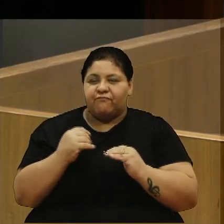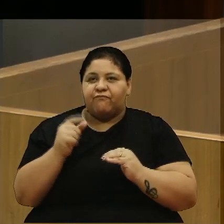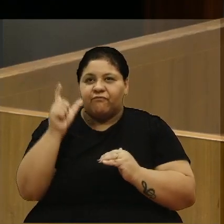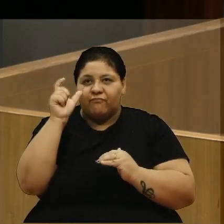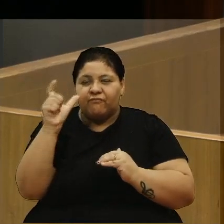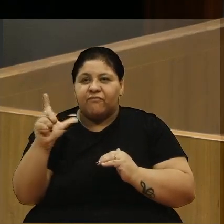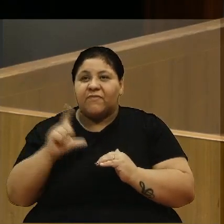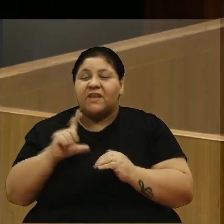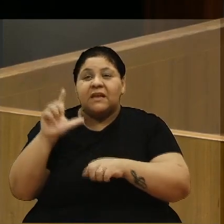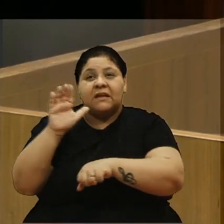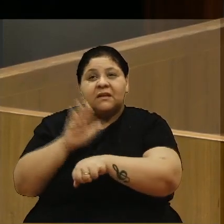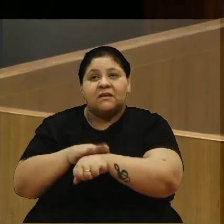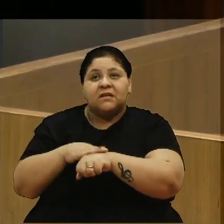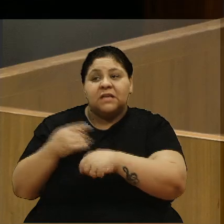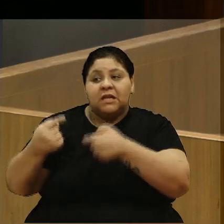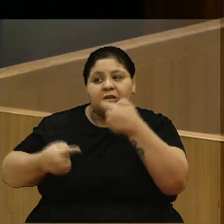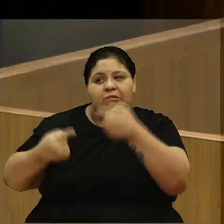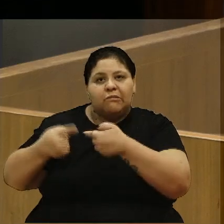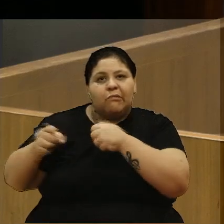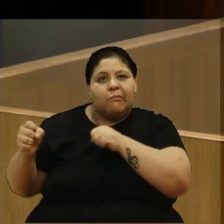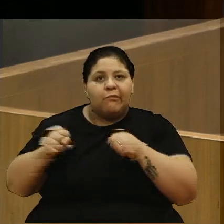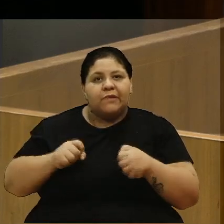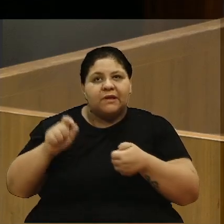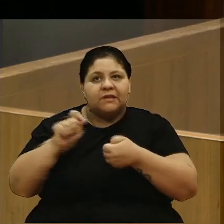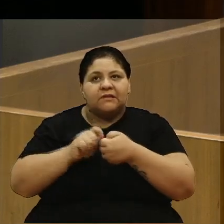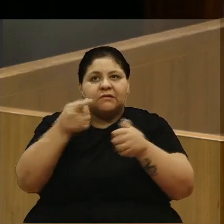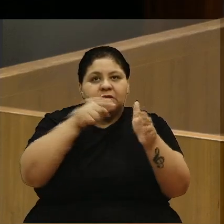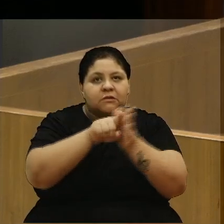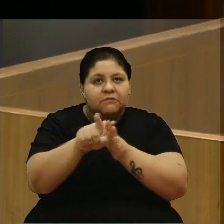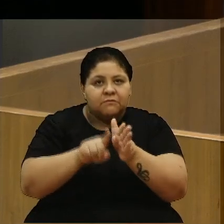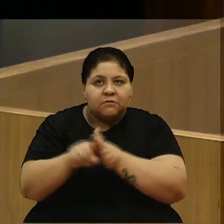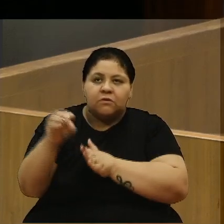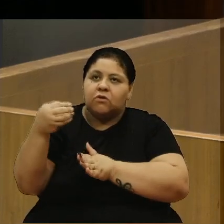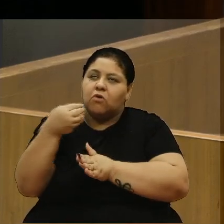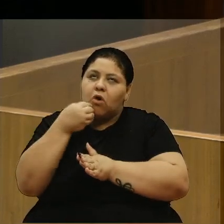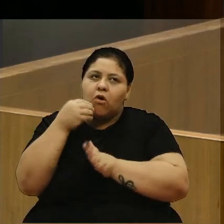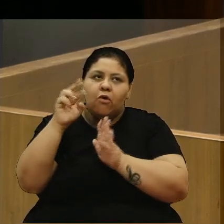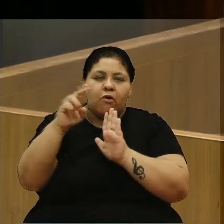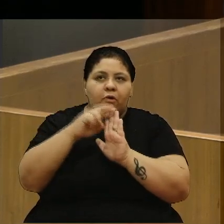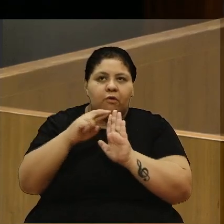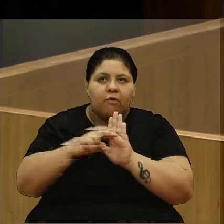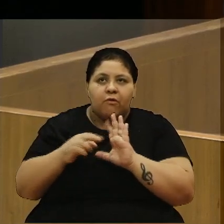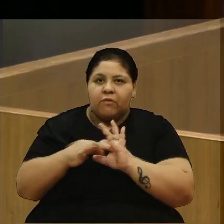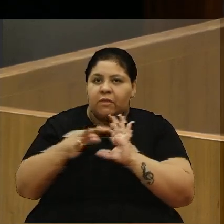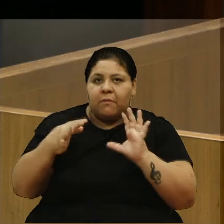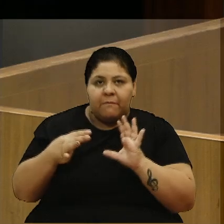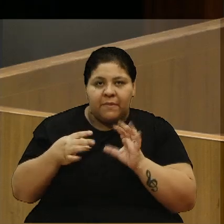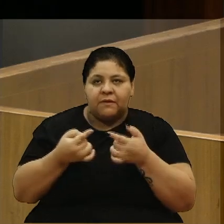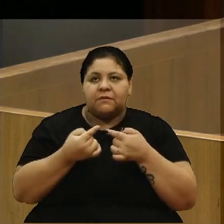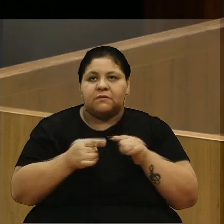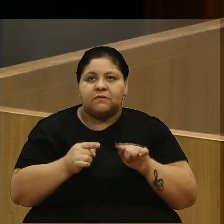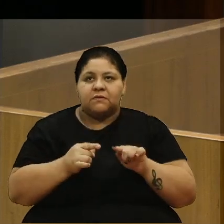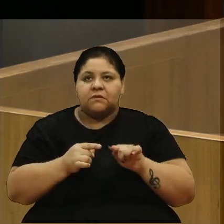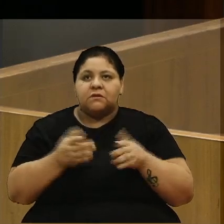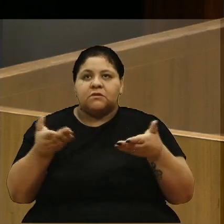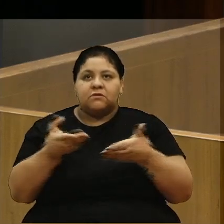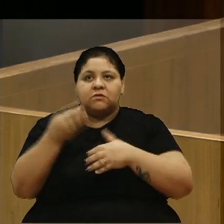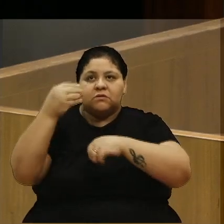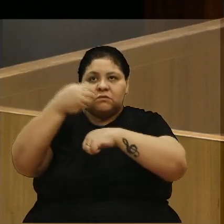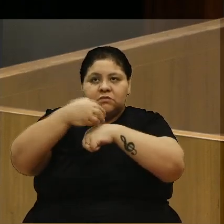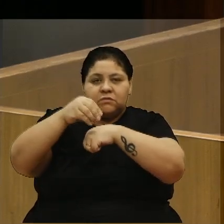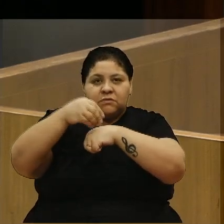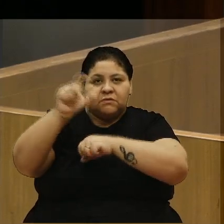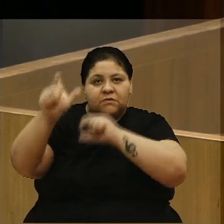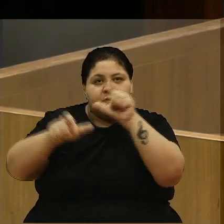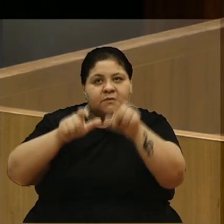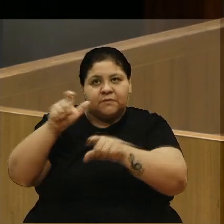interessante ter um momento de debate, que nós pudéssemos fazer perguntas. Claro que o nosso regimento não permite isso, mas queria deixar a sugestão já para as